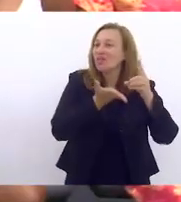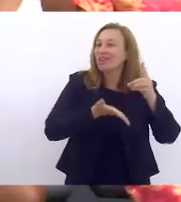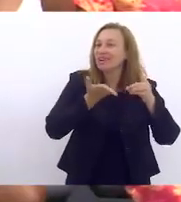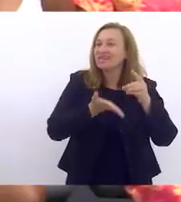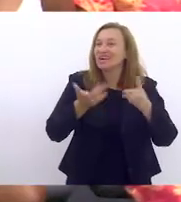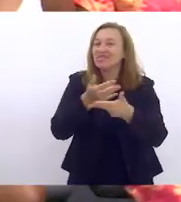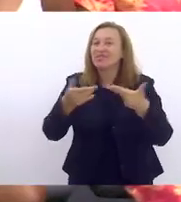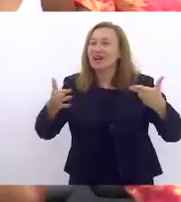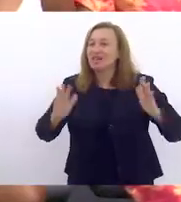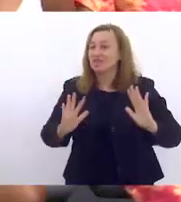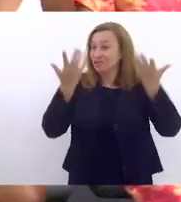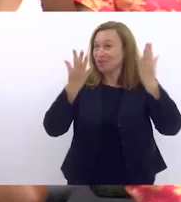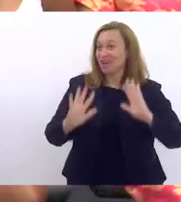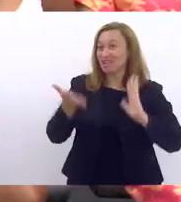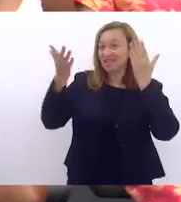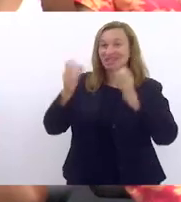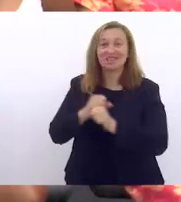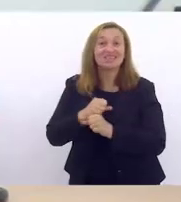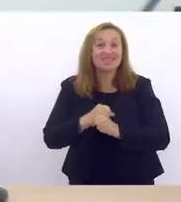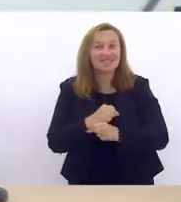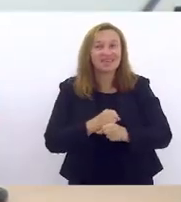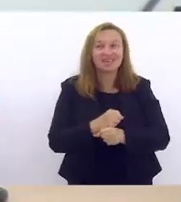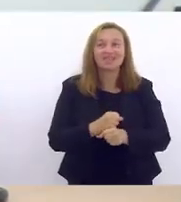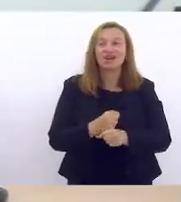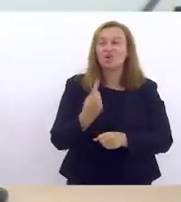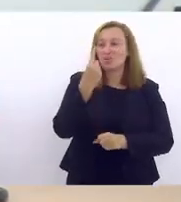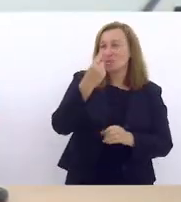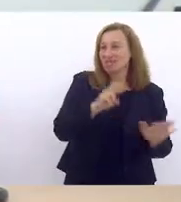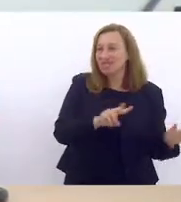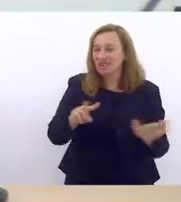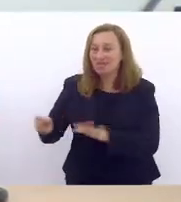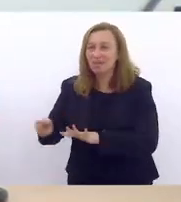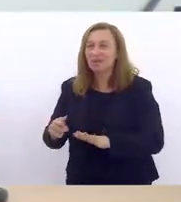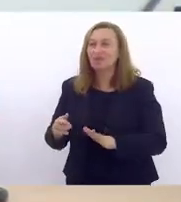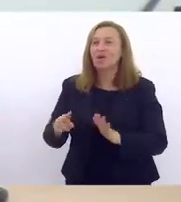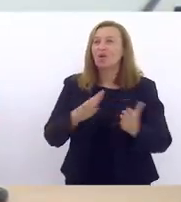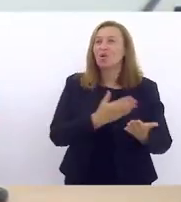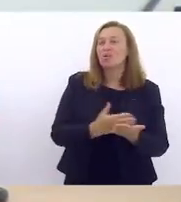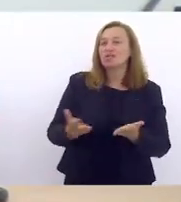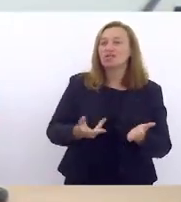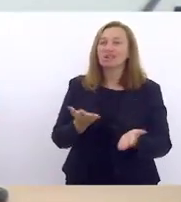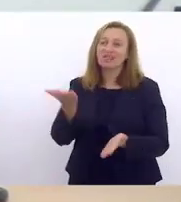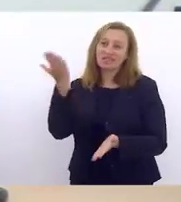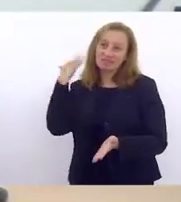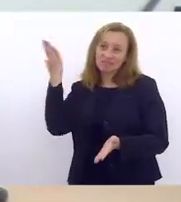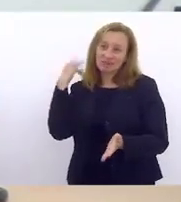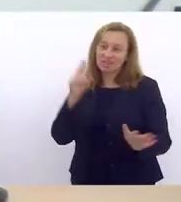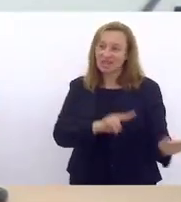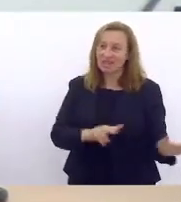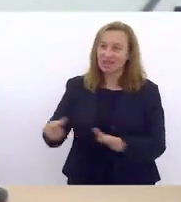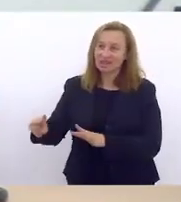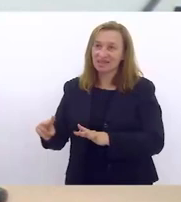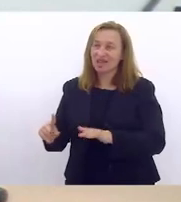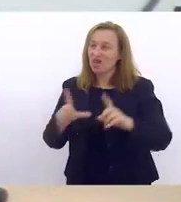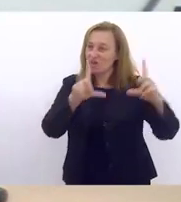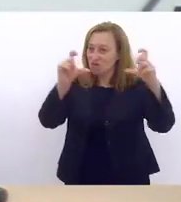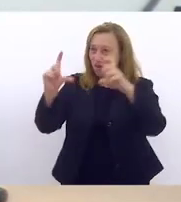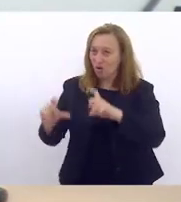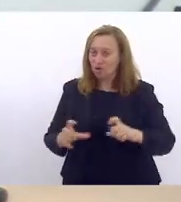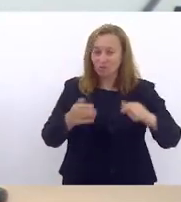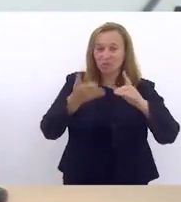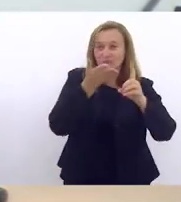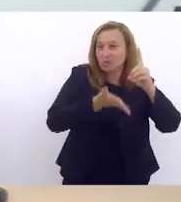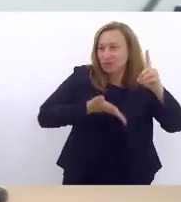série de comemorações, né, esse ano, durante uma semana. Então, a gente começou na semana passada fazendo uma sessão de fotos profissionais para doulas na nossa